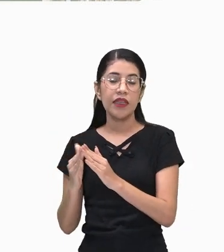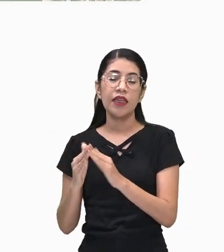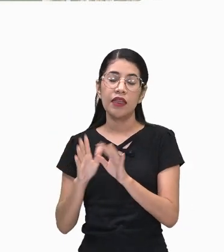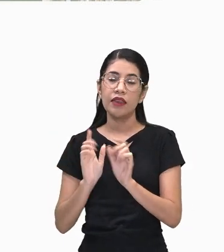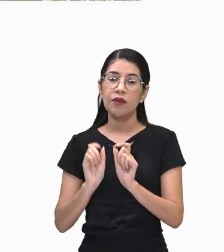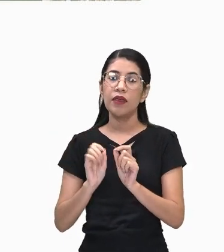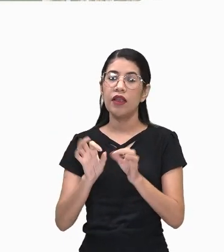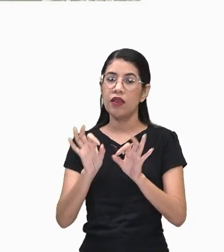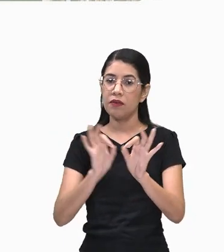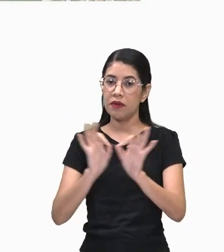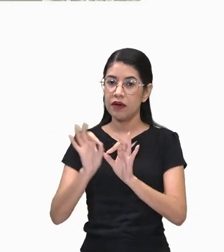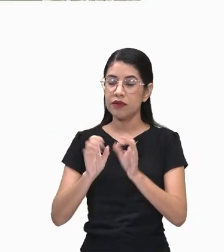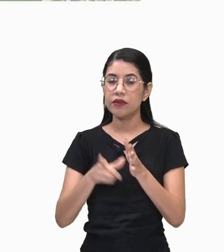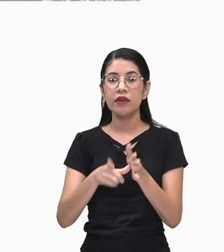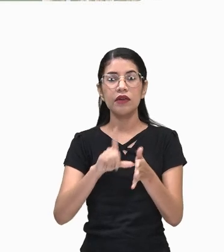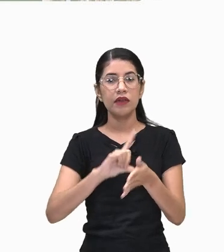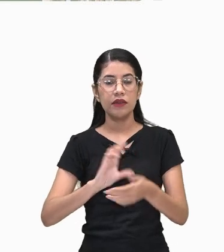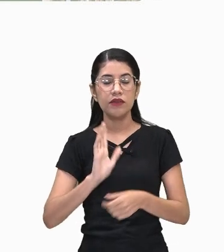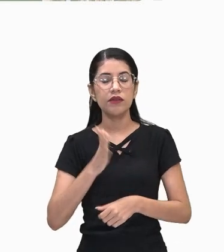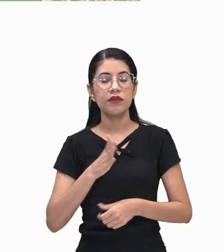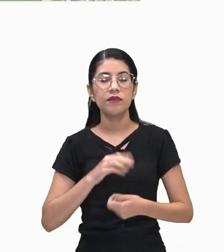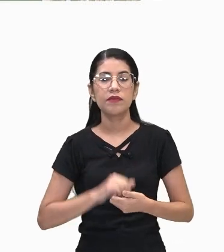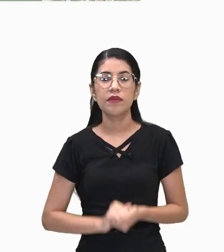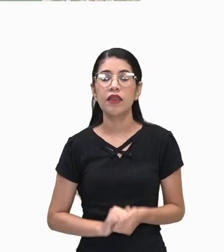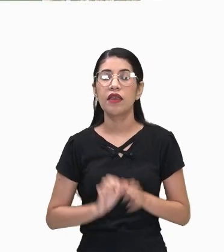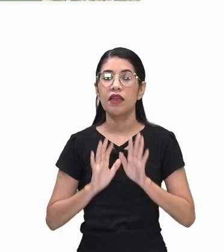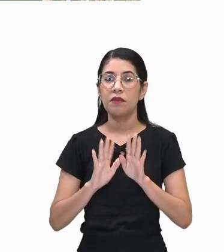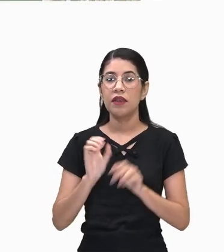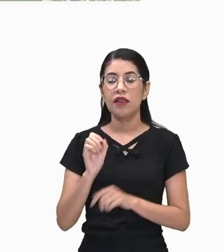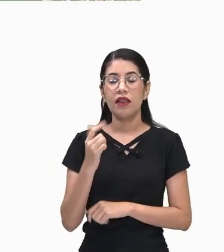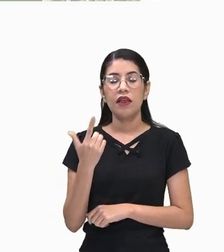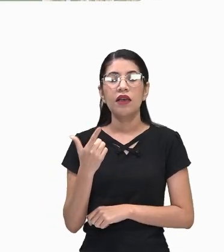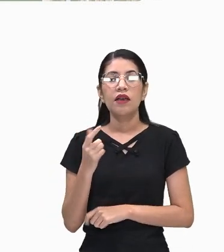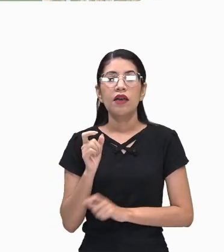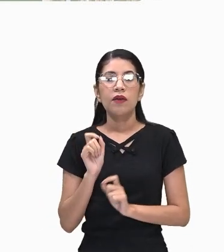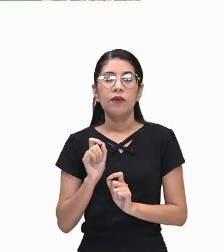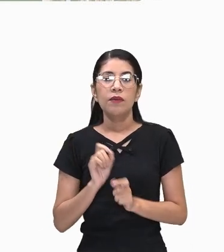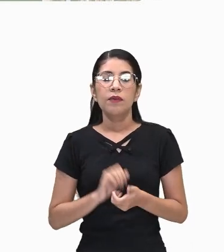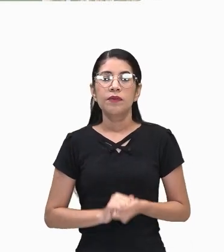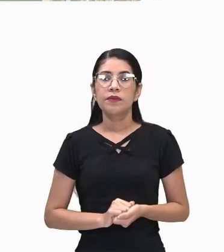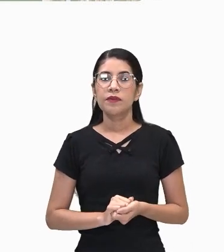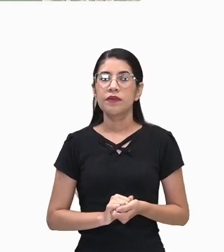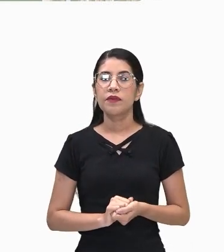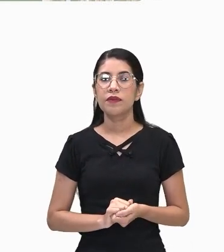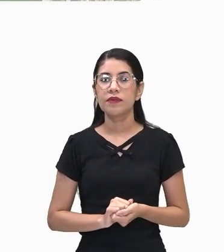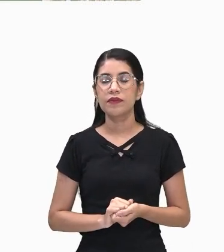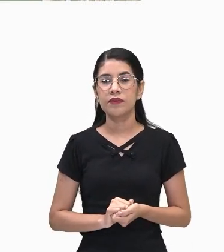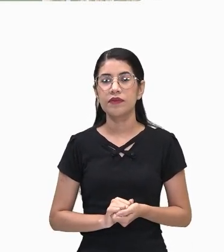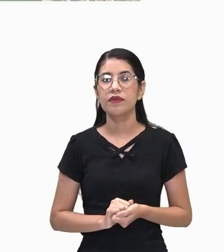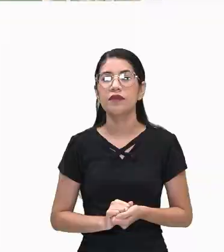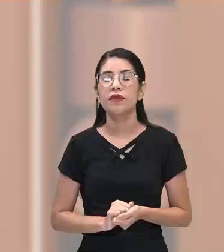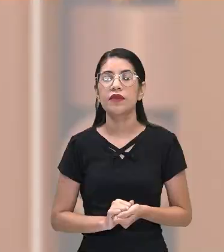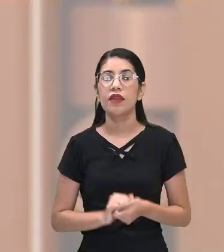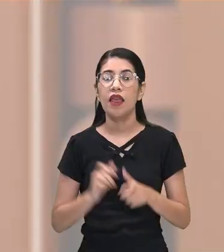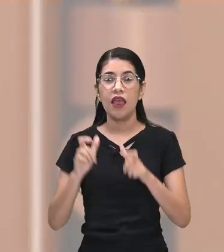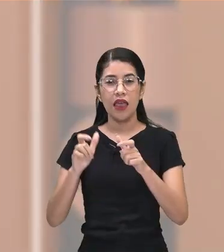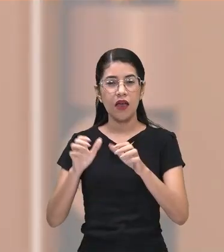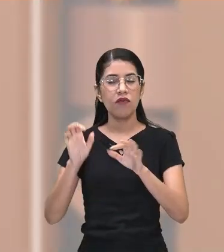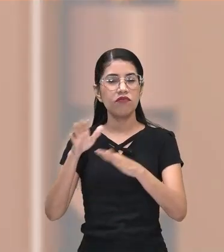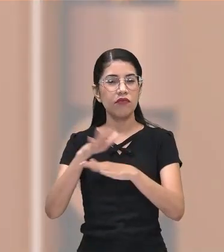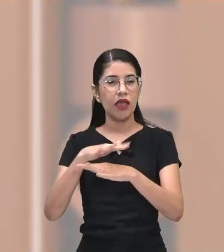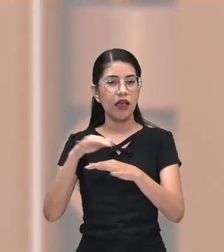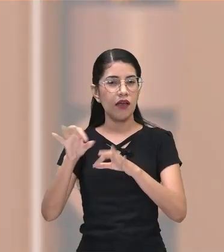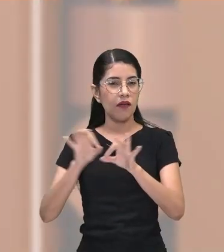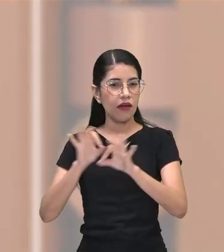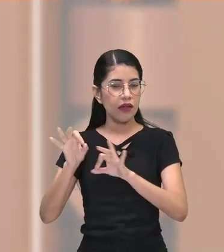ali esse planejamento. Claro que, apesar de ser considerado um bairro planejado, tem as